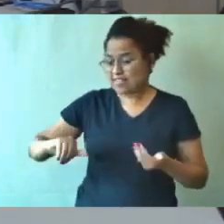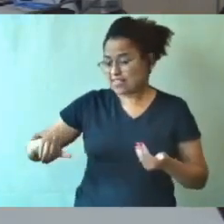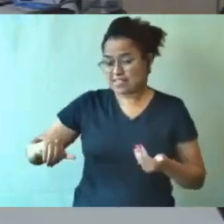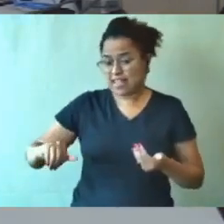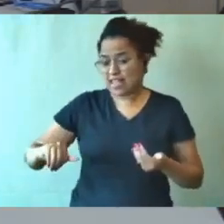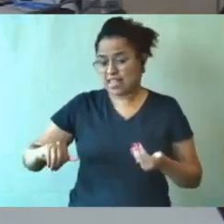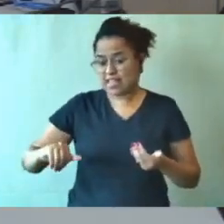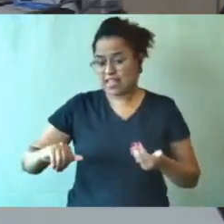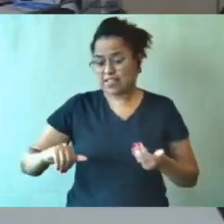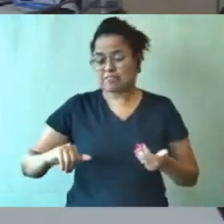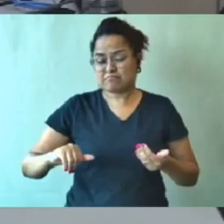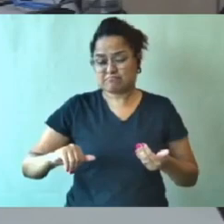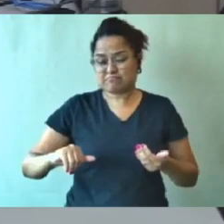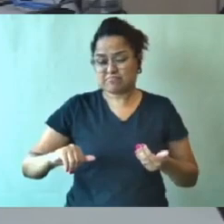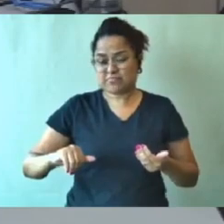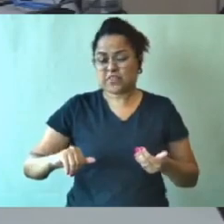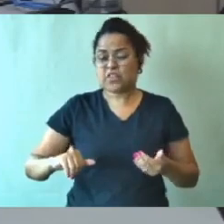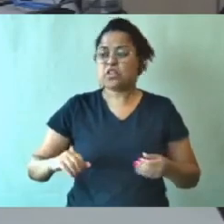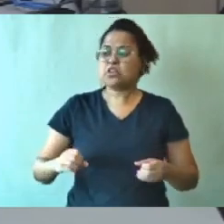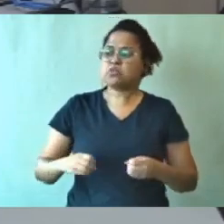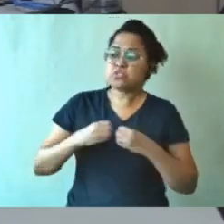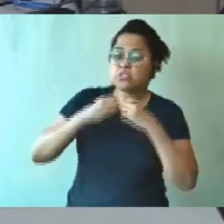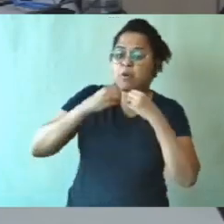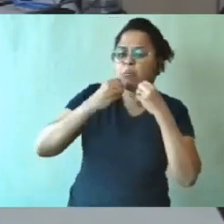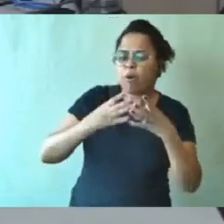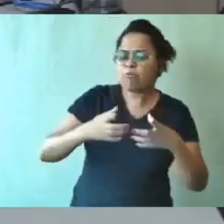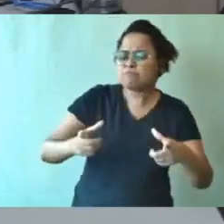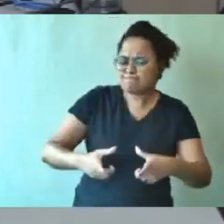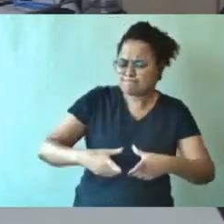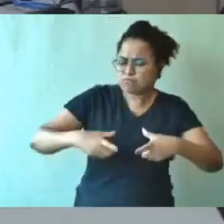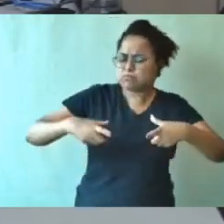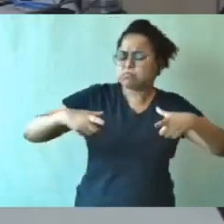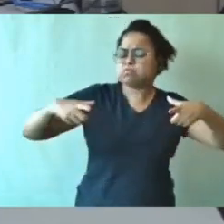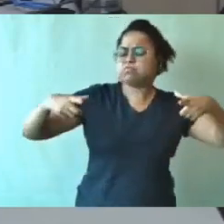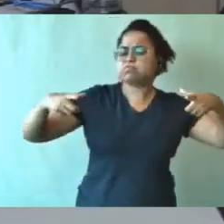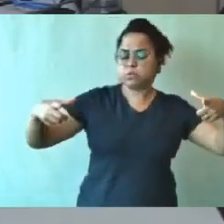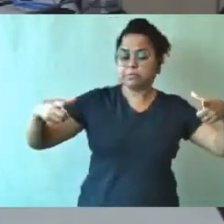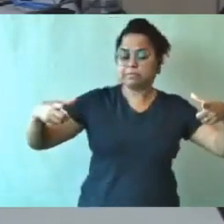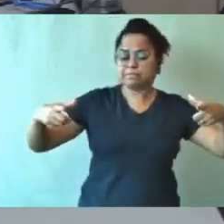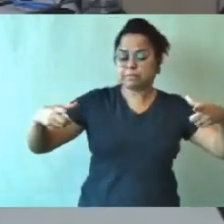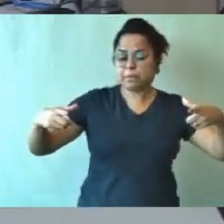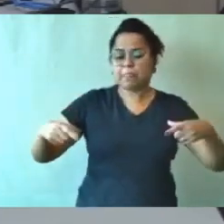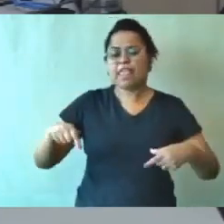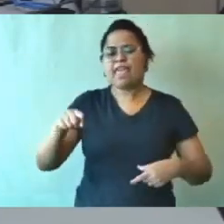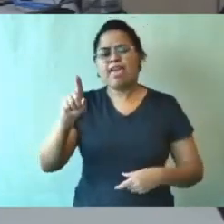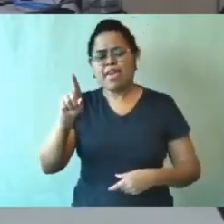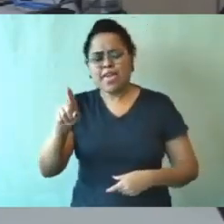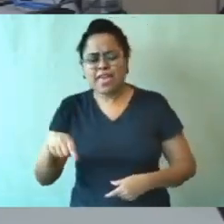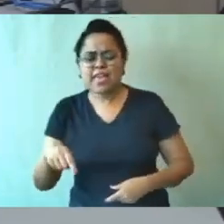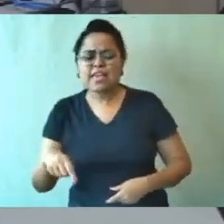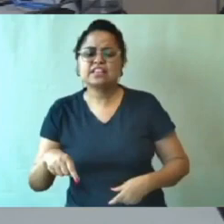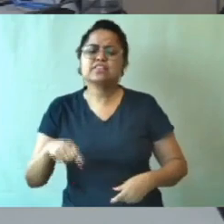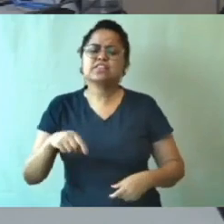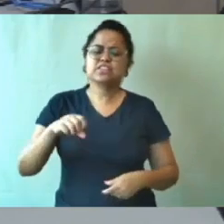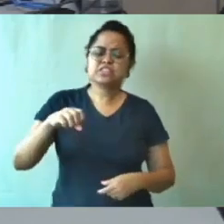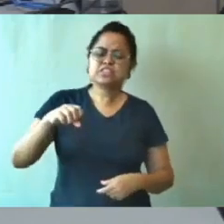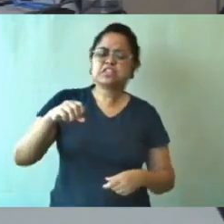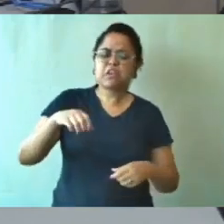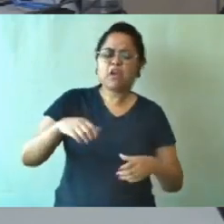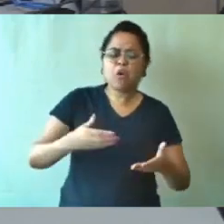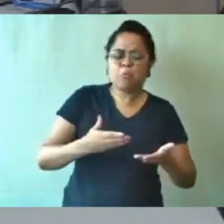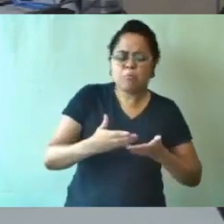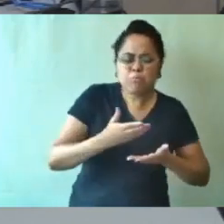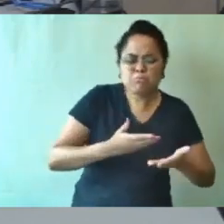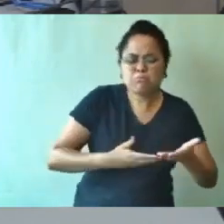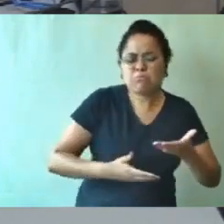são bons operadores crescem. Esse é o mercado que a gente entende como mercado justo, porque a